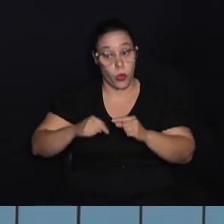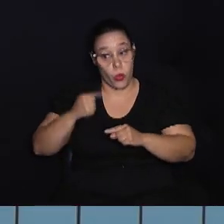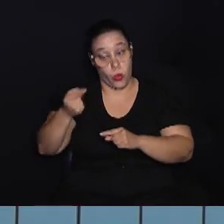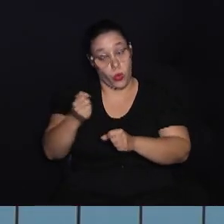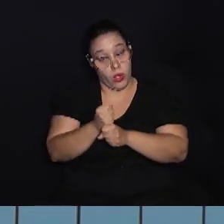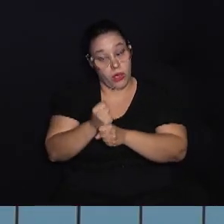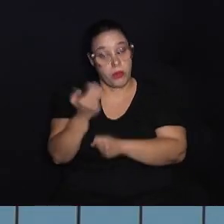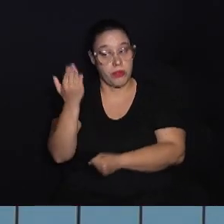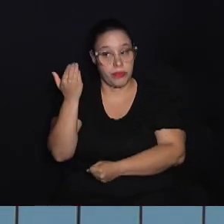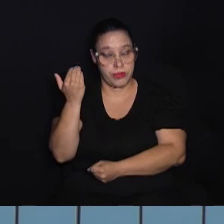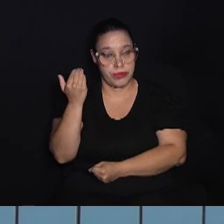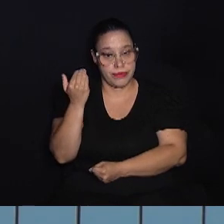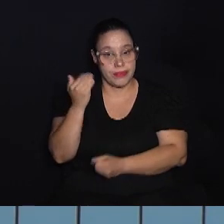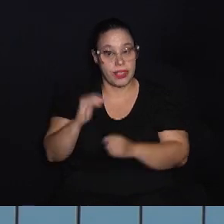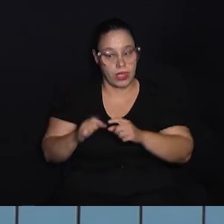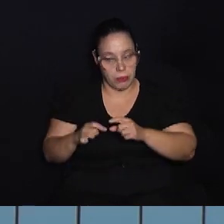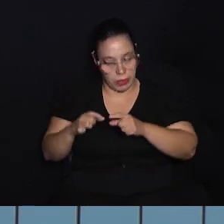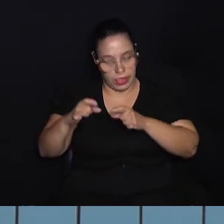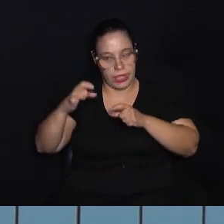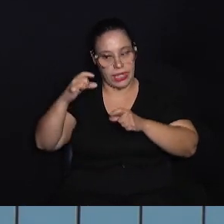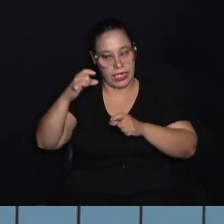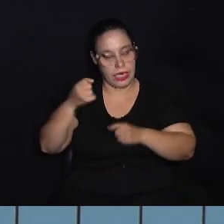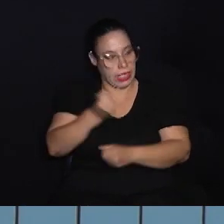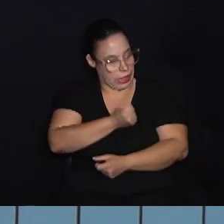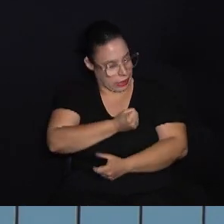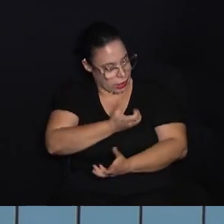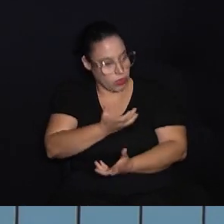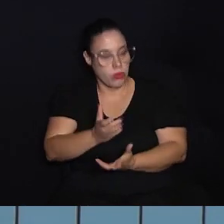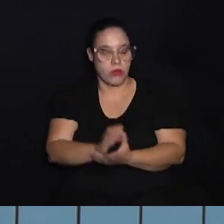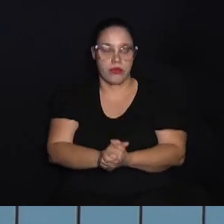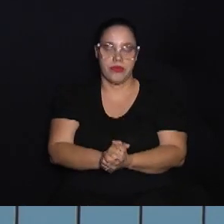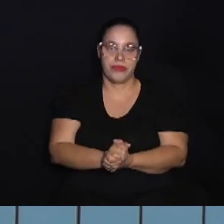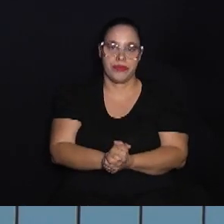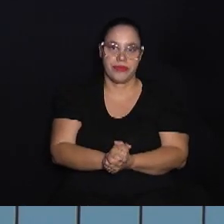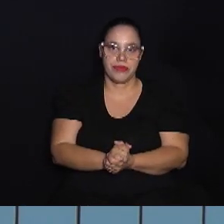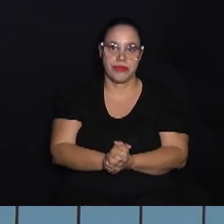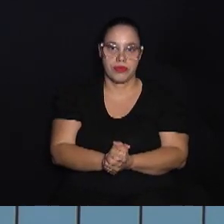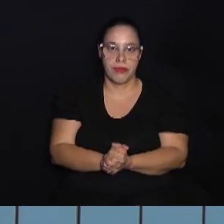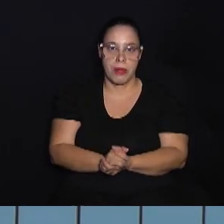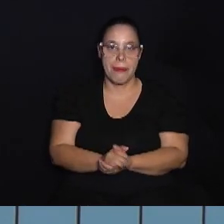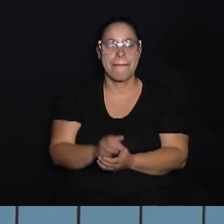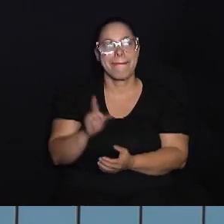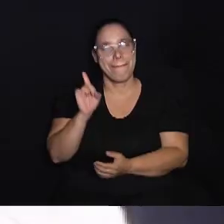12% já dobra em relação ao ano passado, mas ainda dá para crescer muito esse número, né?